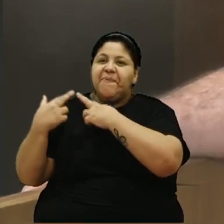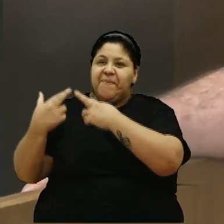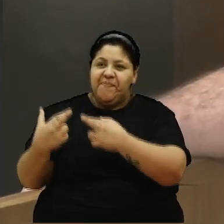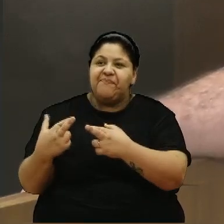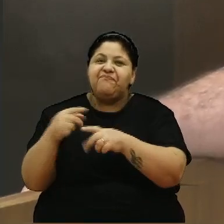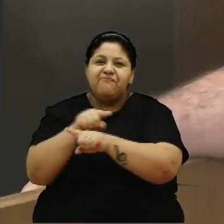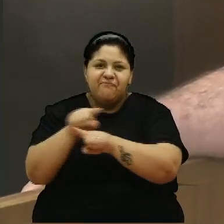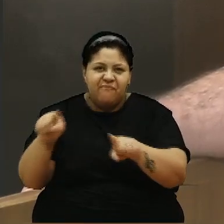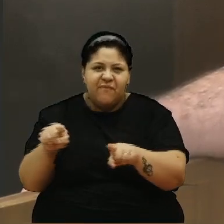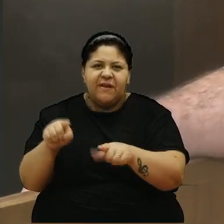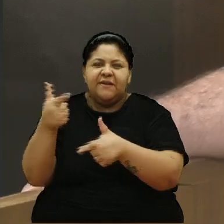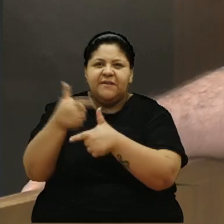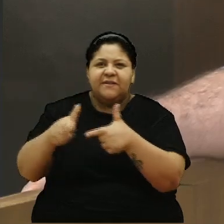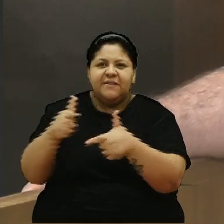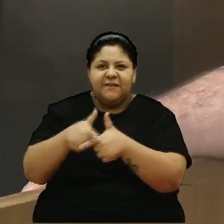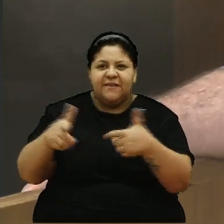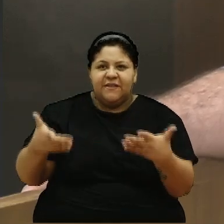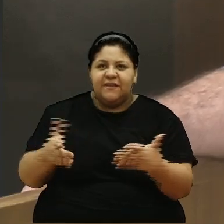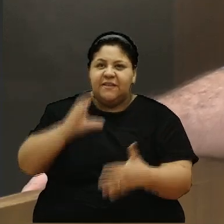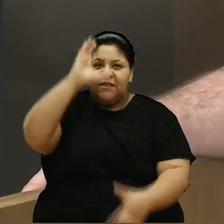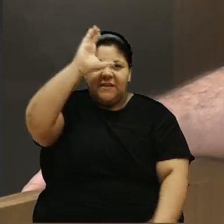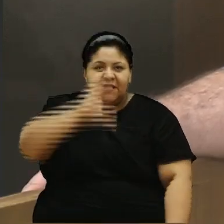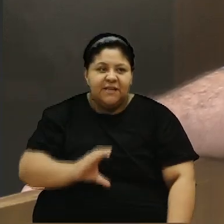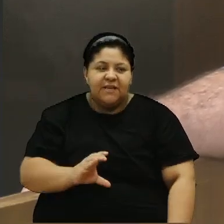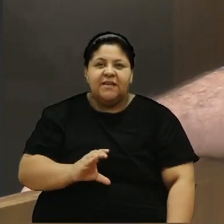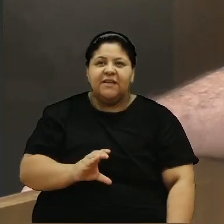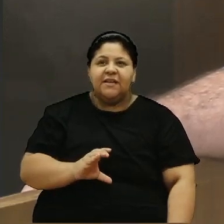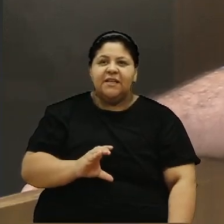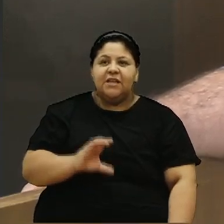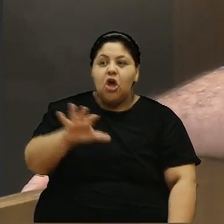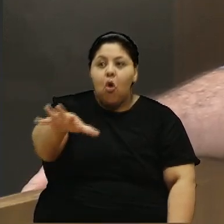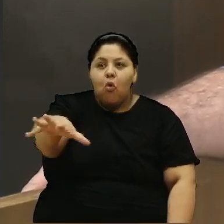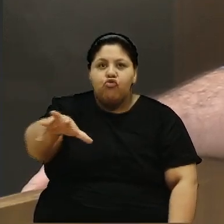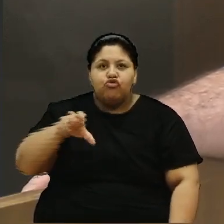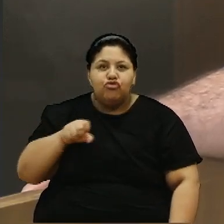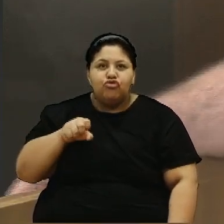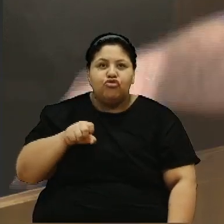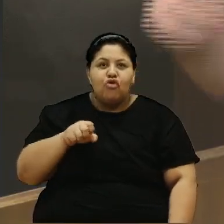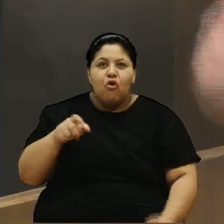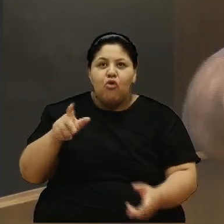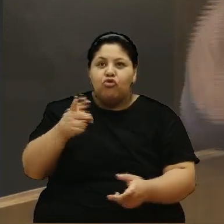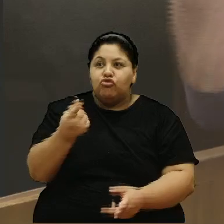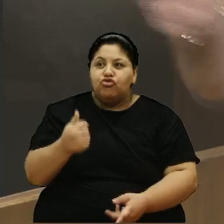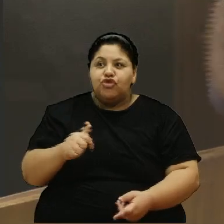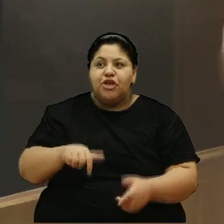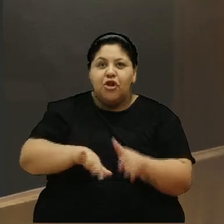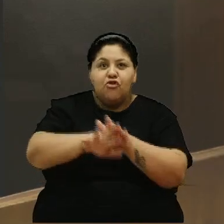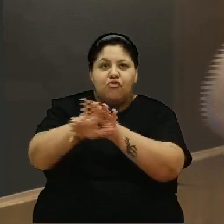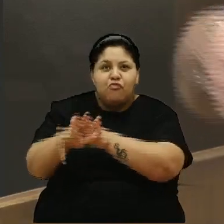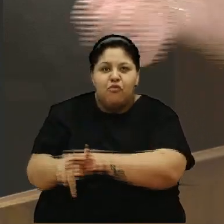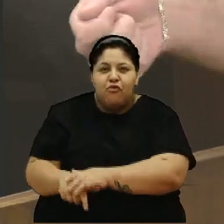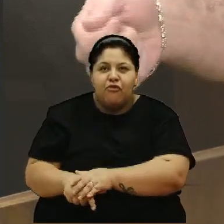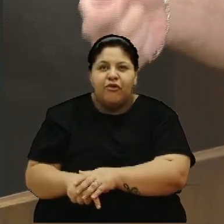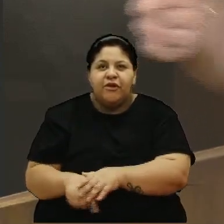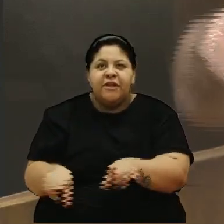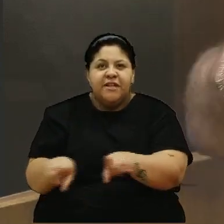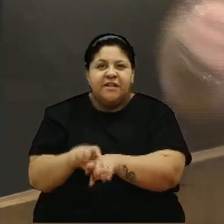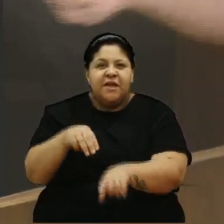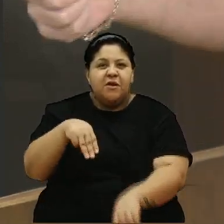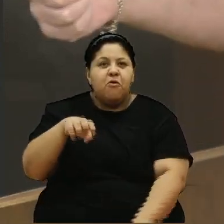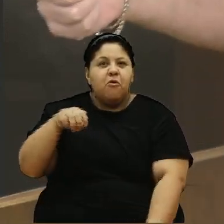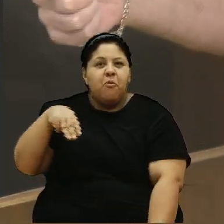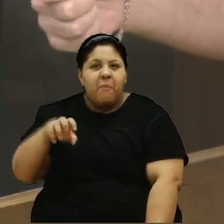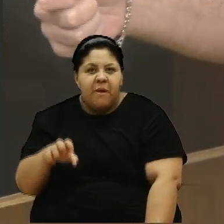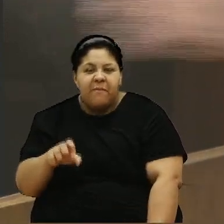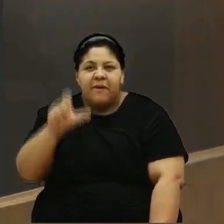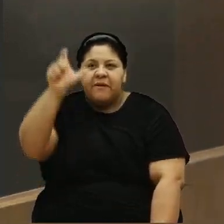escândalo. Onde esse cidadão coloca a mão, o dinheiro do povo some. Tem até um meme assim, no tempo de campanha, que o pessoal bota o